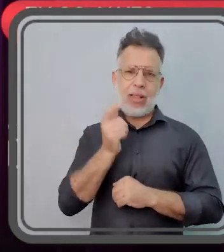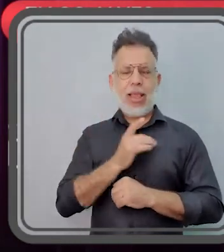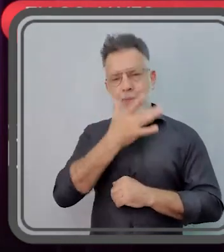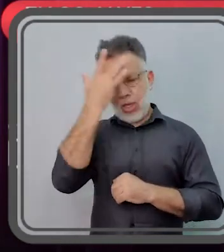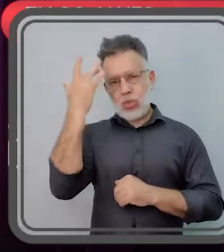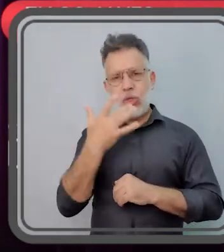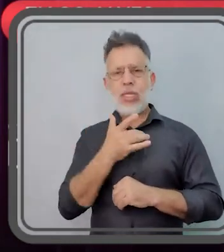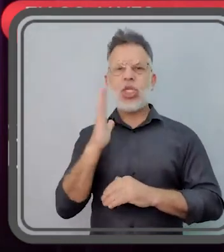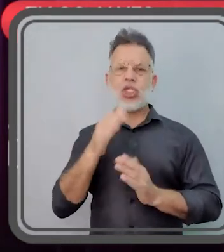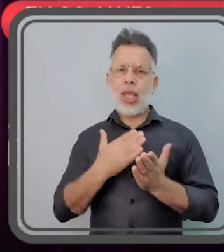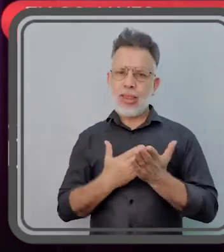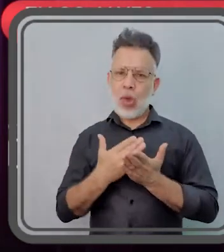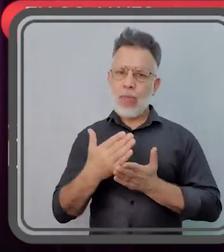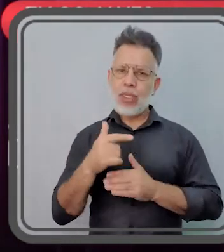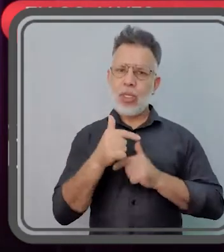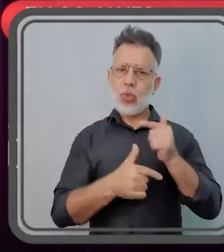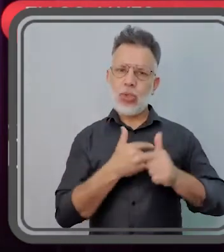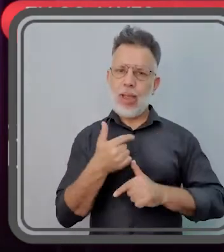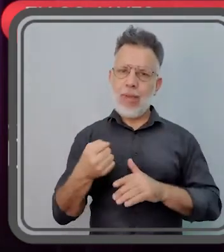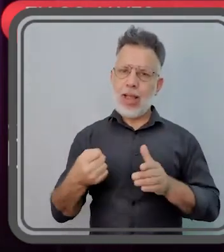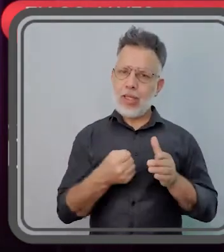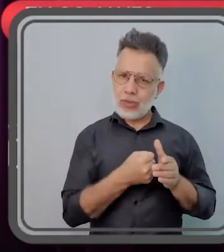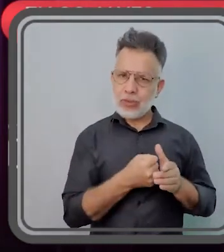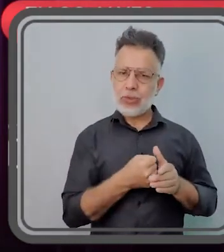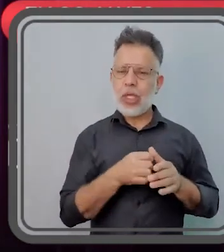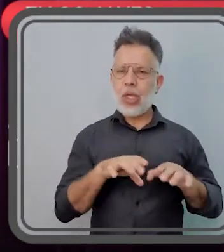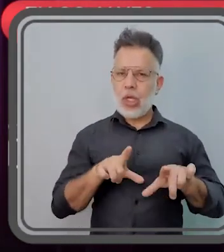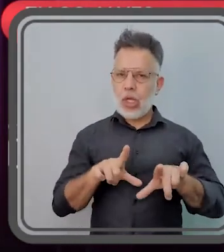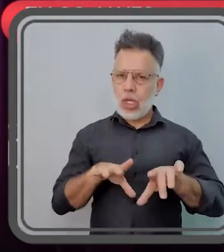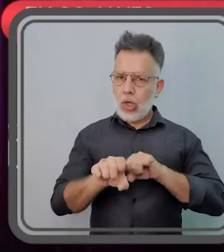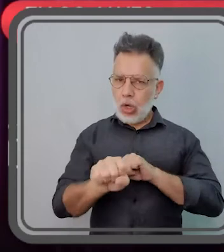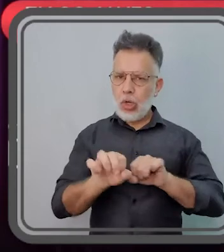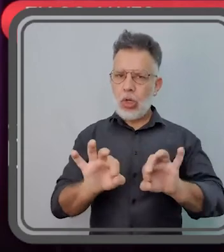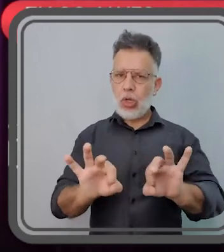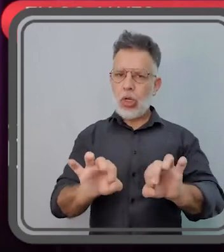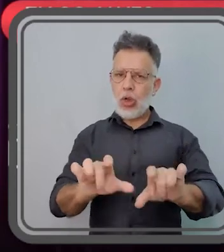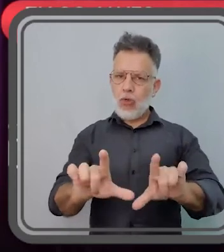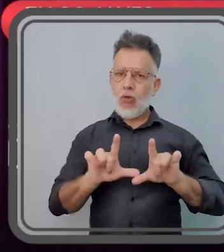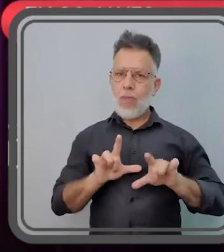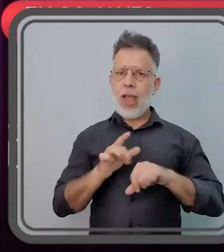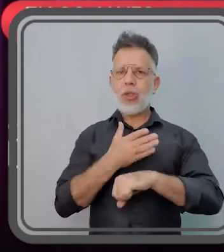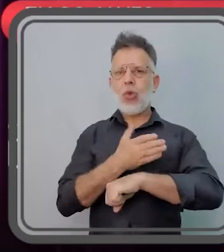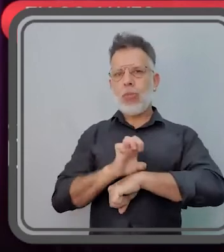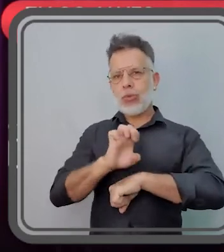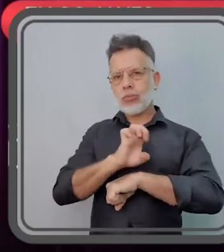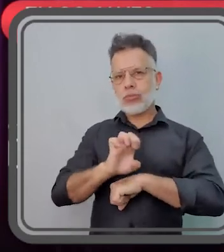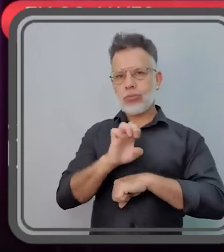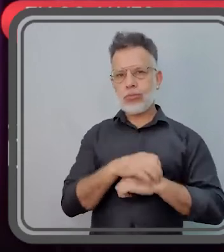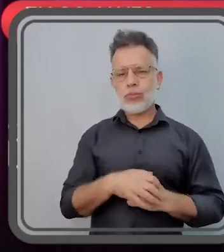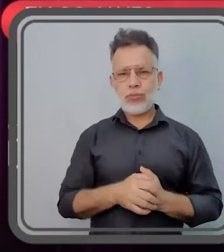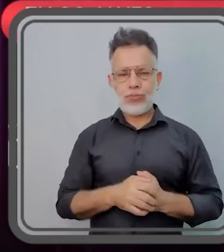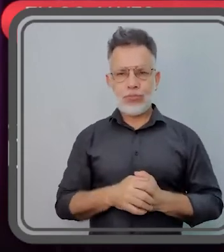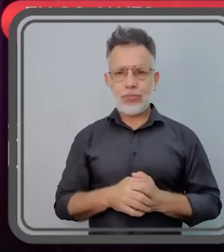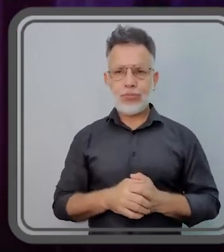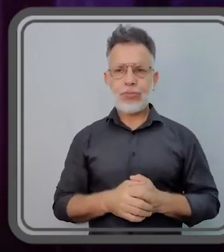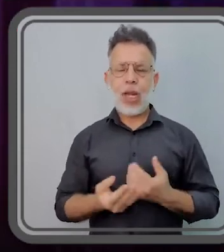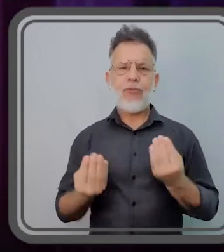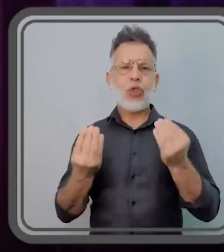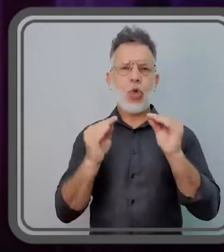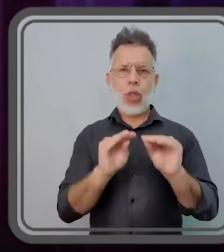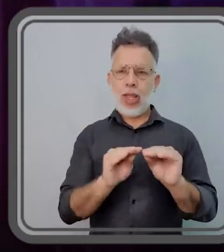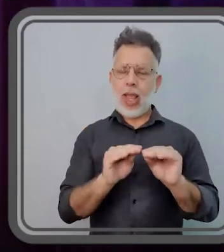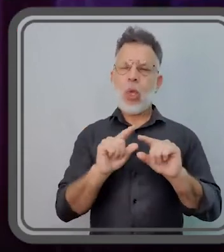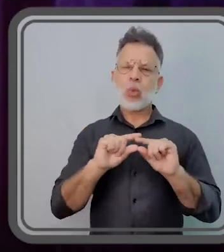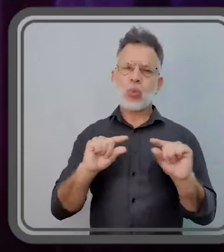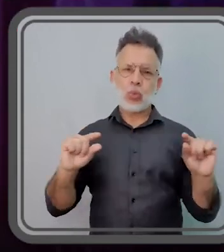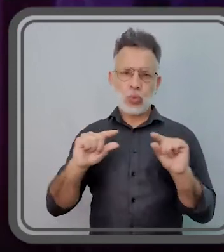já entrando no mercado, como interns, como trainees. Muito bom. A gente vai colocar o site aqui durante a transmissão, então quem